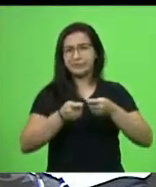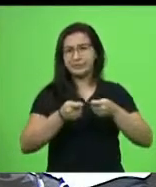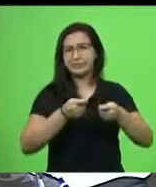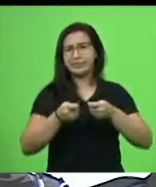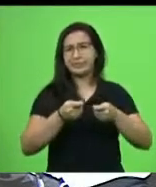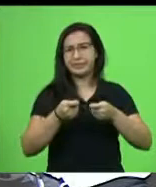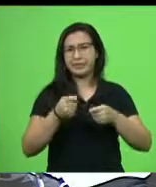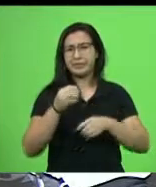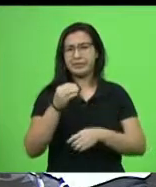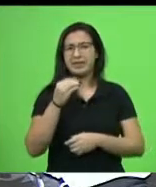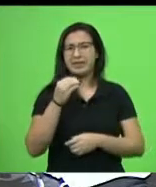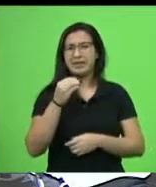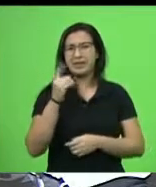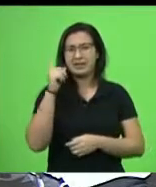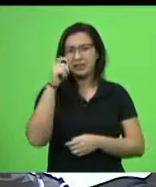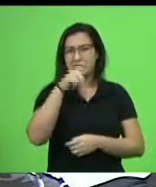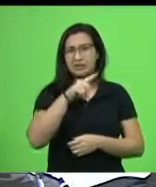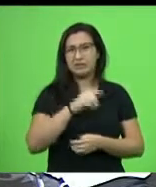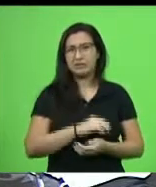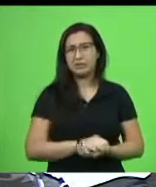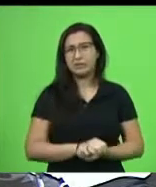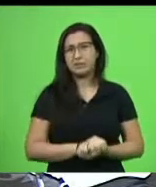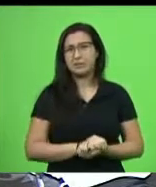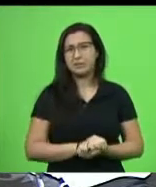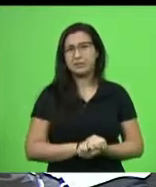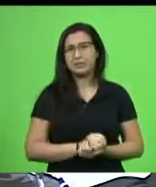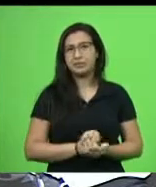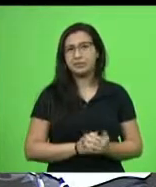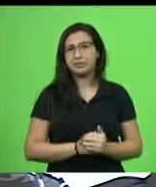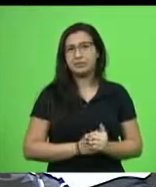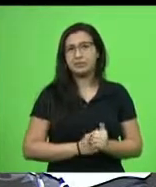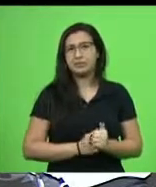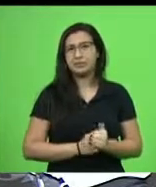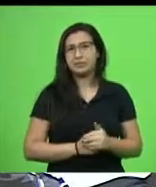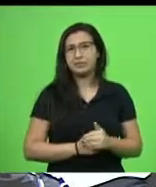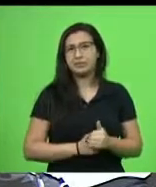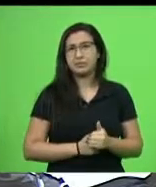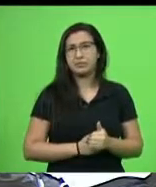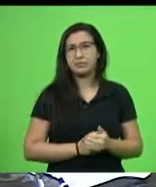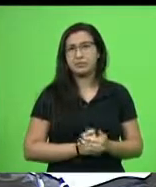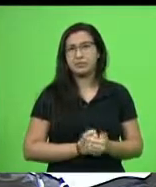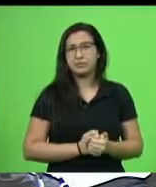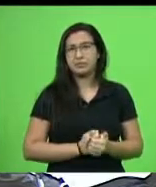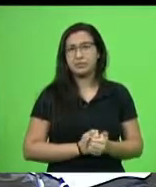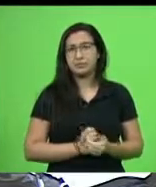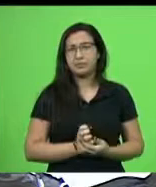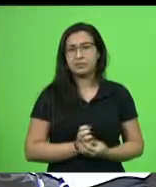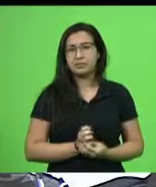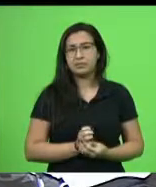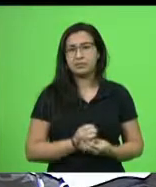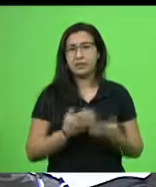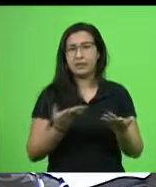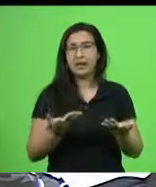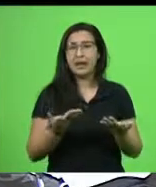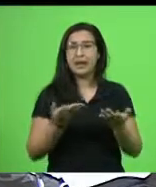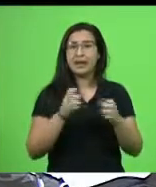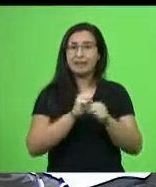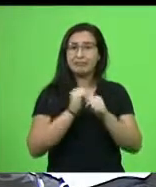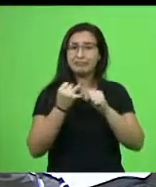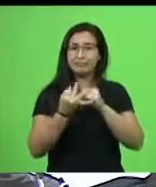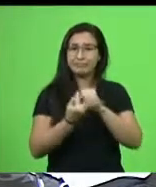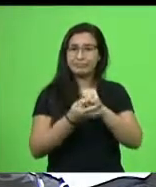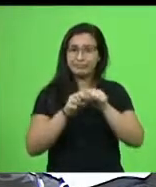além dos sanitários gerados pela pandemia da